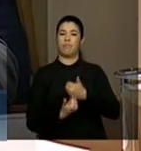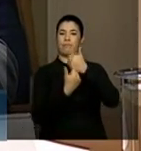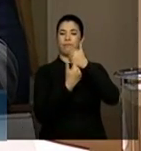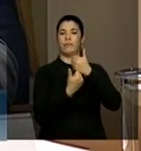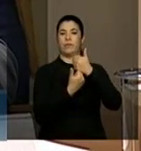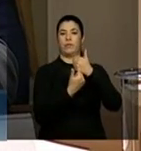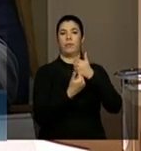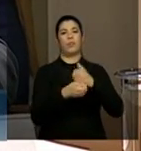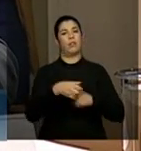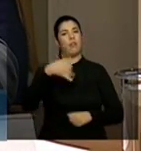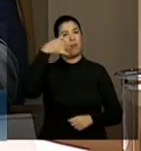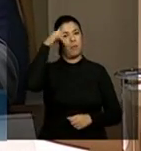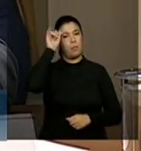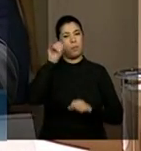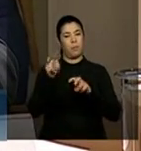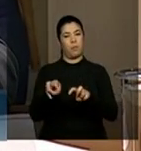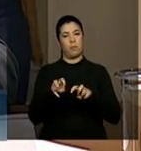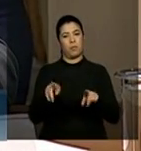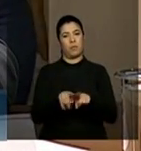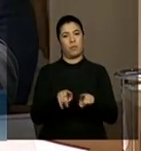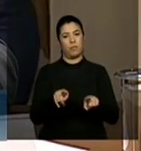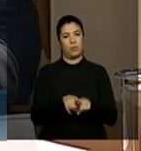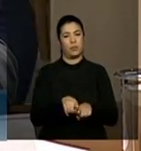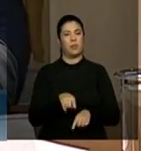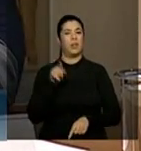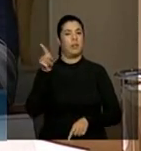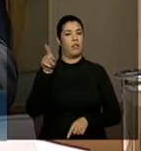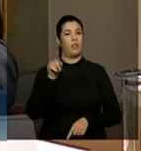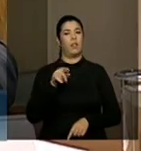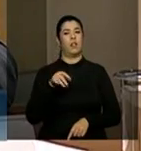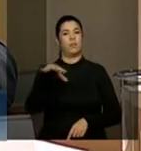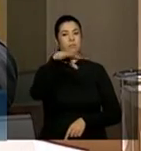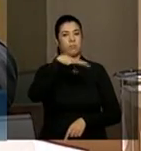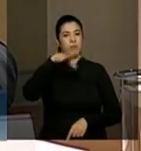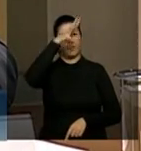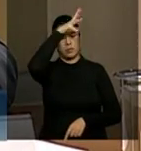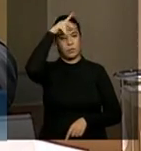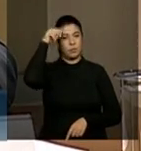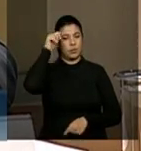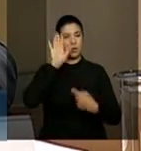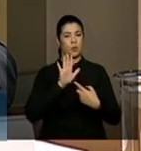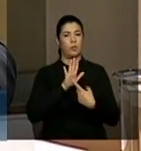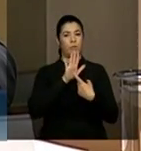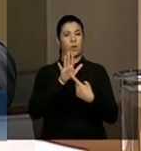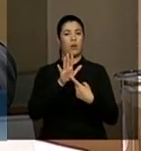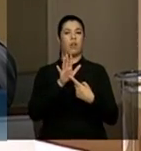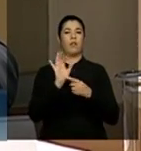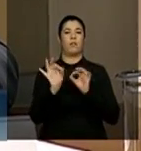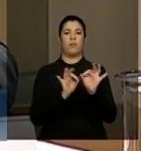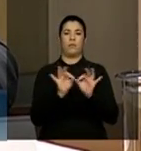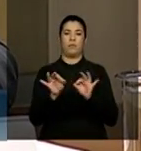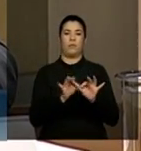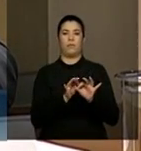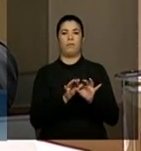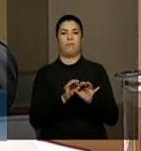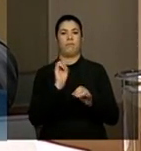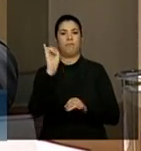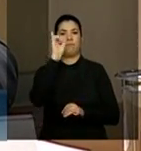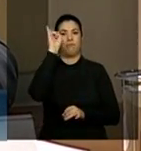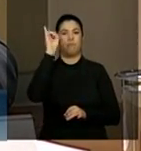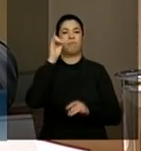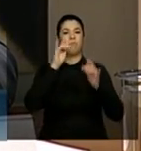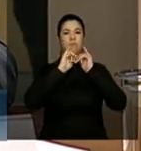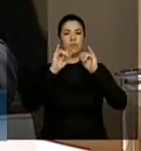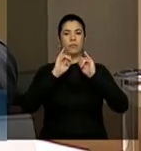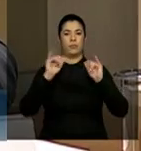região. Esse projeto revela informações importantes, como, por exemplo, demonstrado pelo Dr.